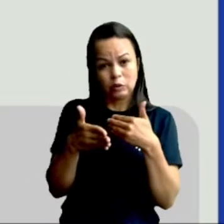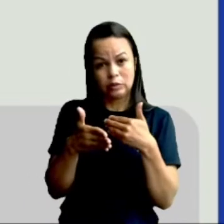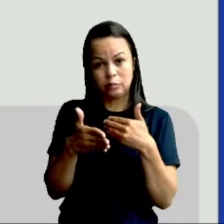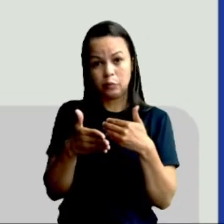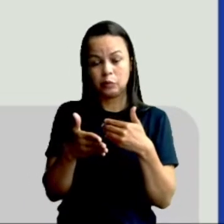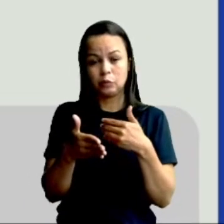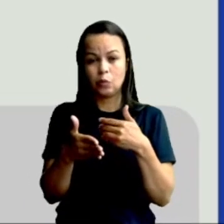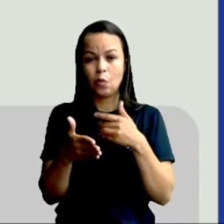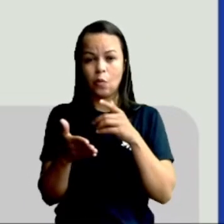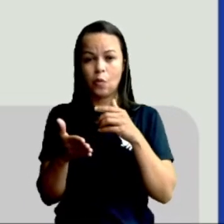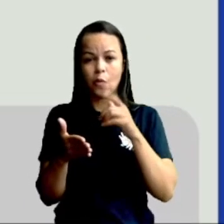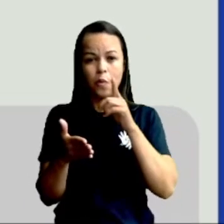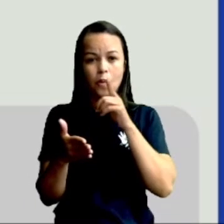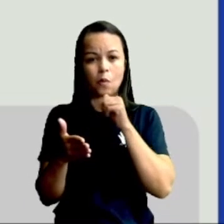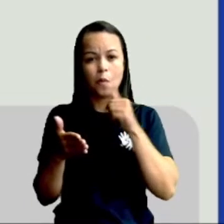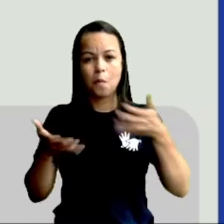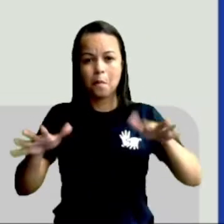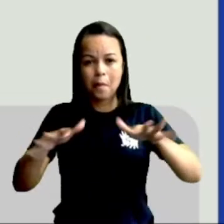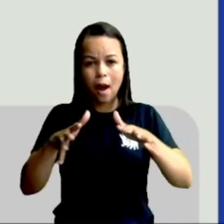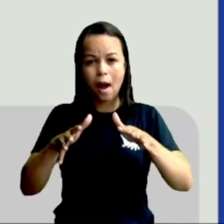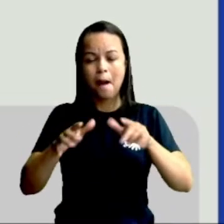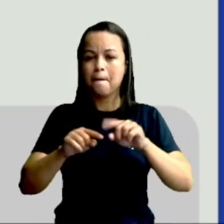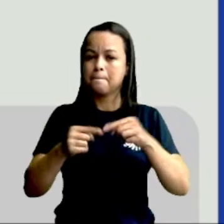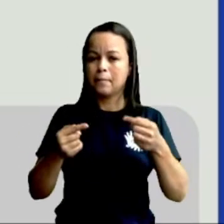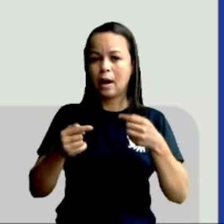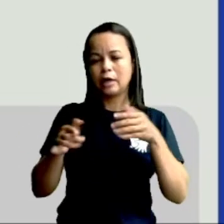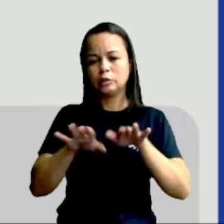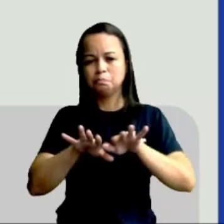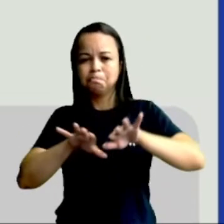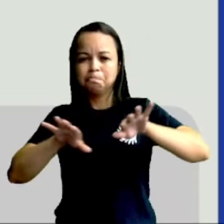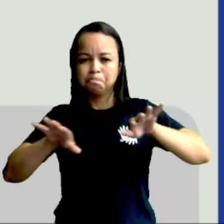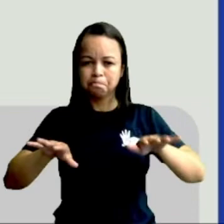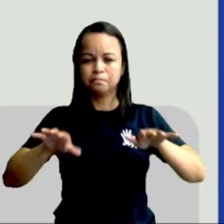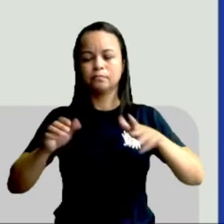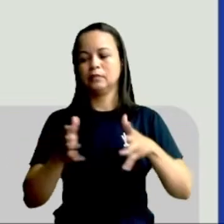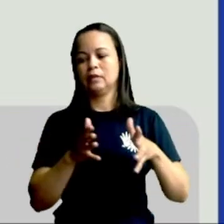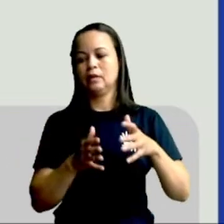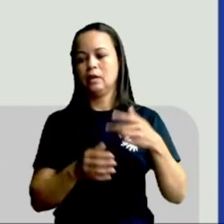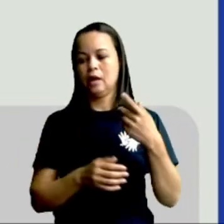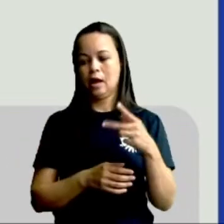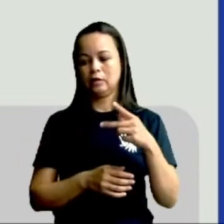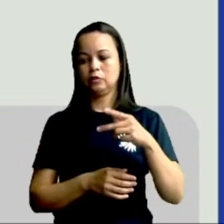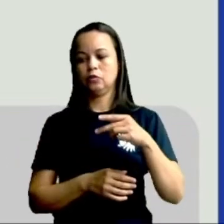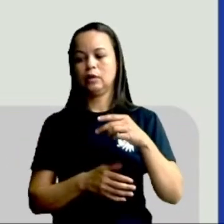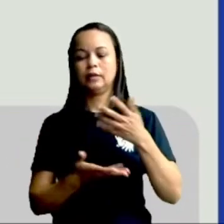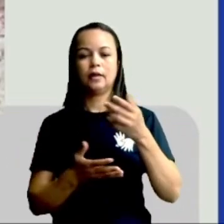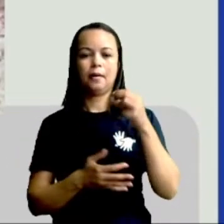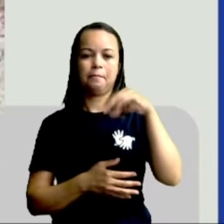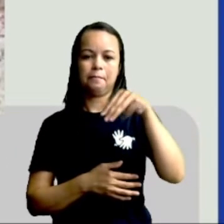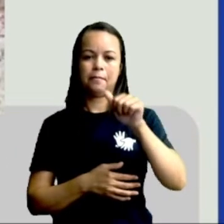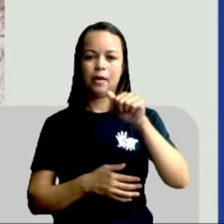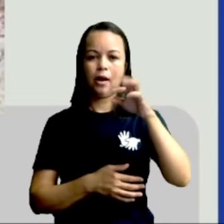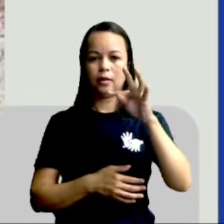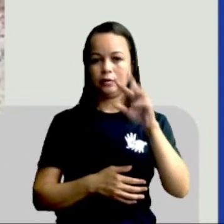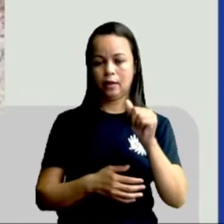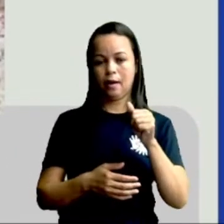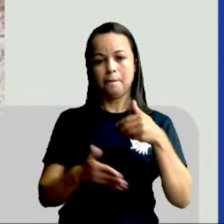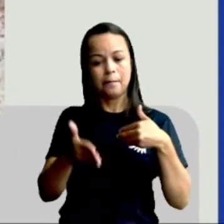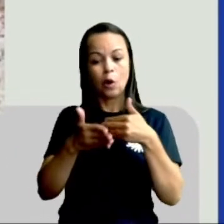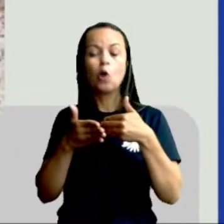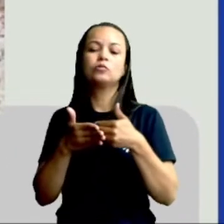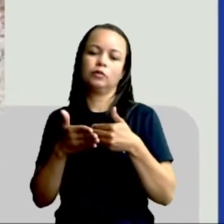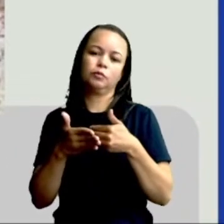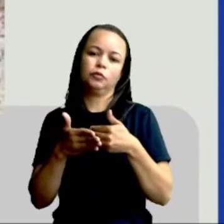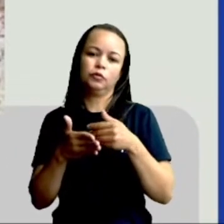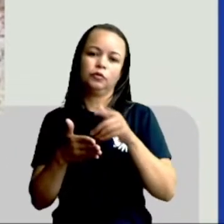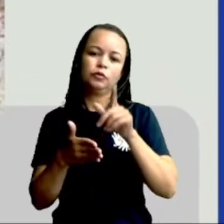mas também nem é sertão. Ele é o meinho, tá bom? A zona da mata já é diferente, ela é mais perto do litoral.